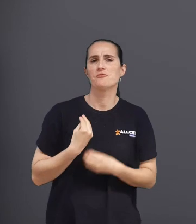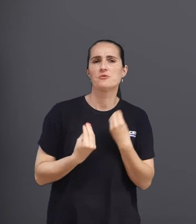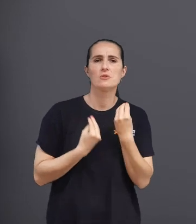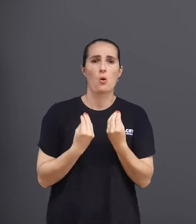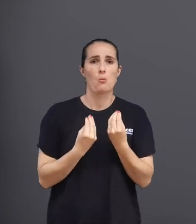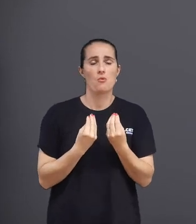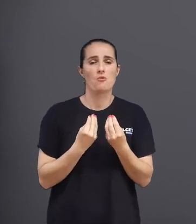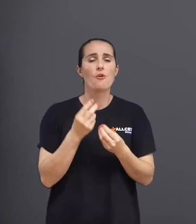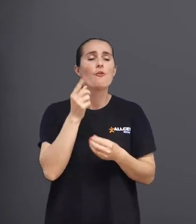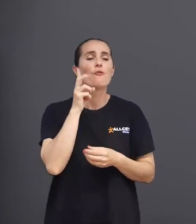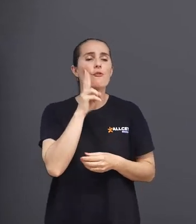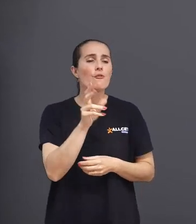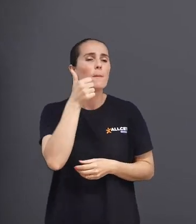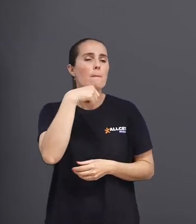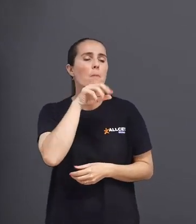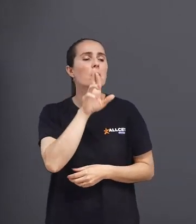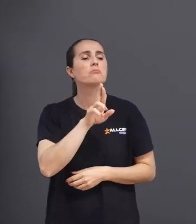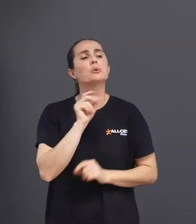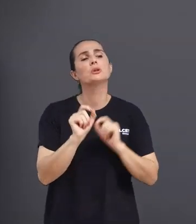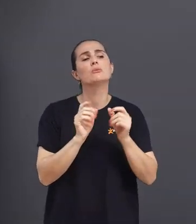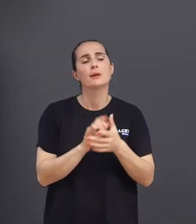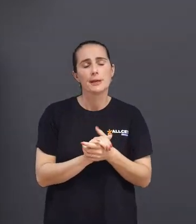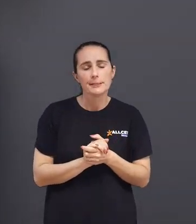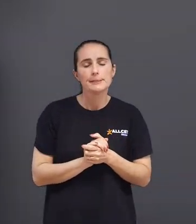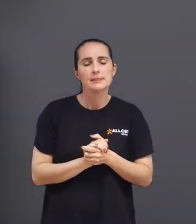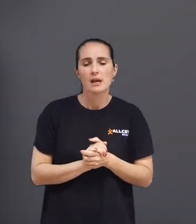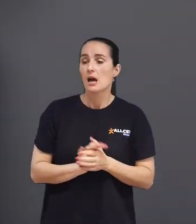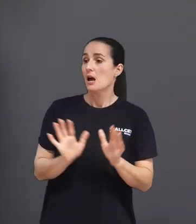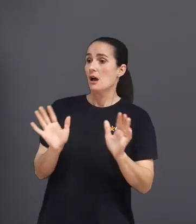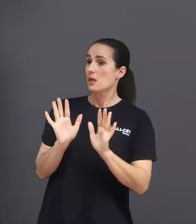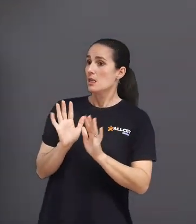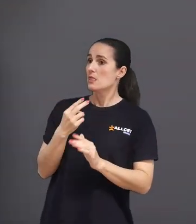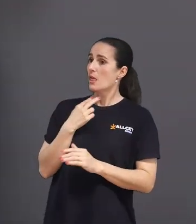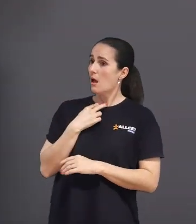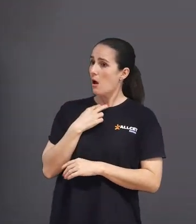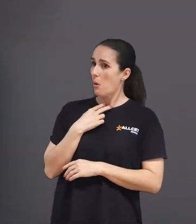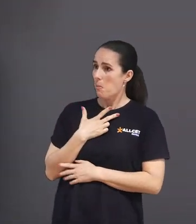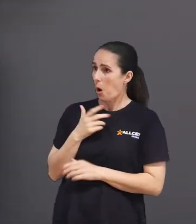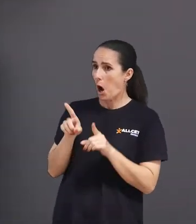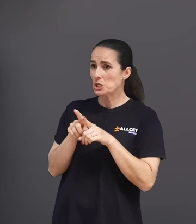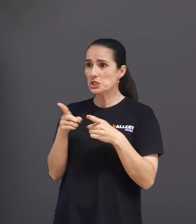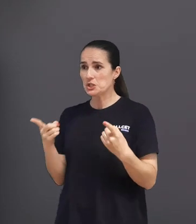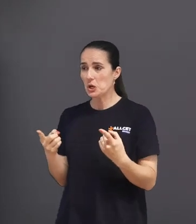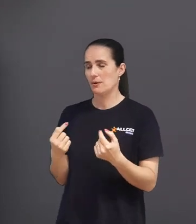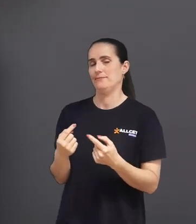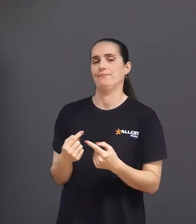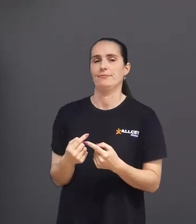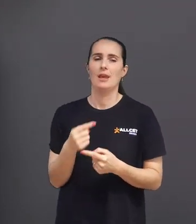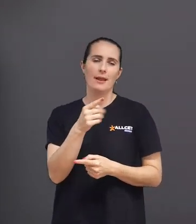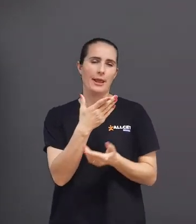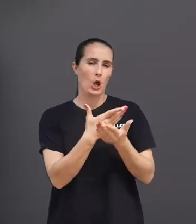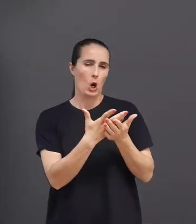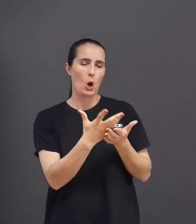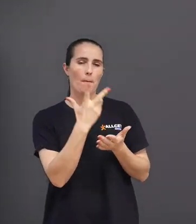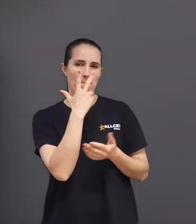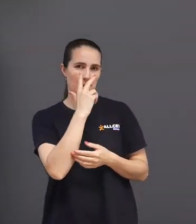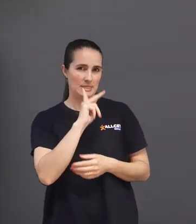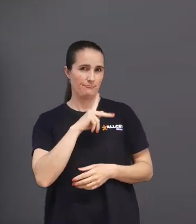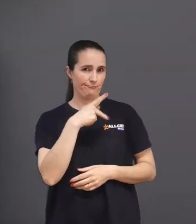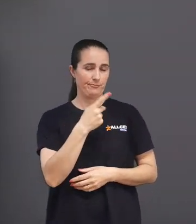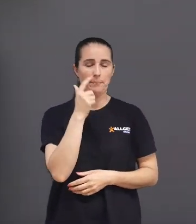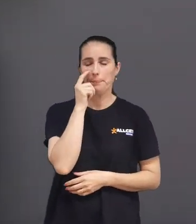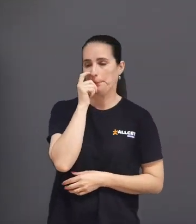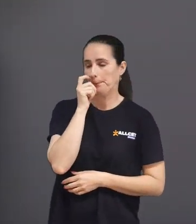Ai, mas você não pode fazer isso, porque aí ele começava a inverter a situação. Você não pode fazer isso porque eu fui lá só